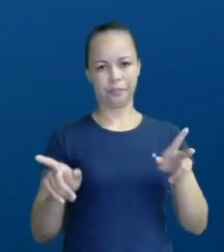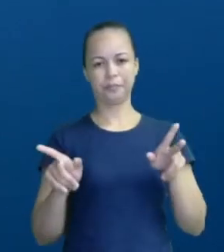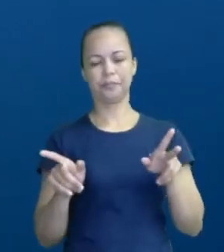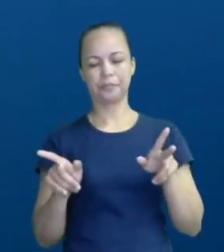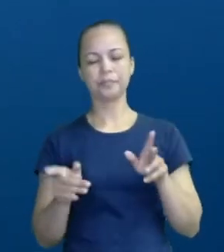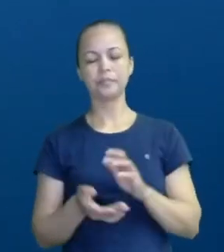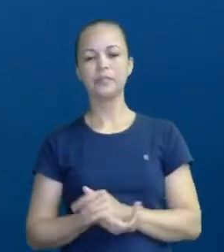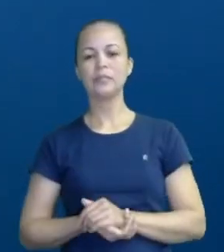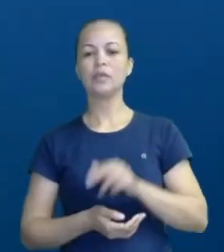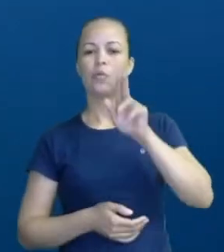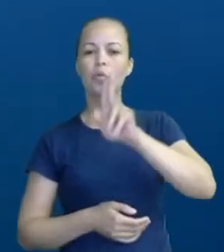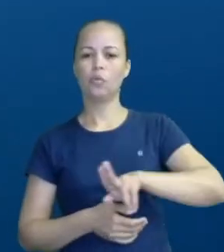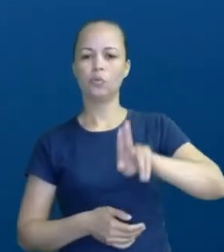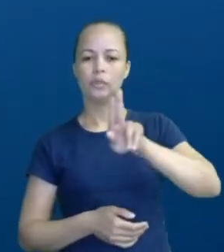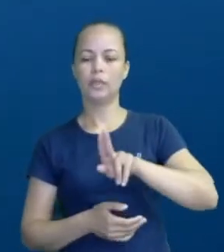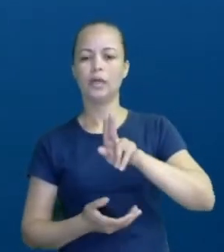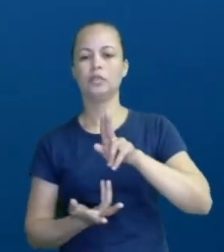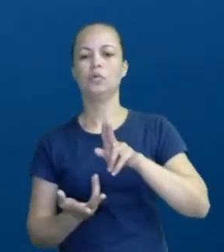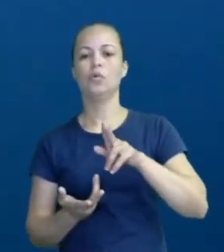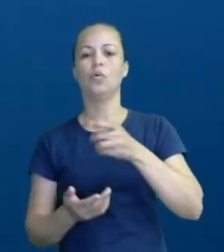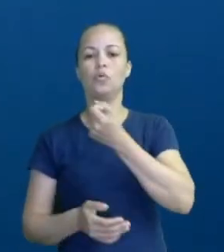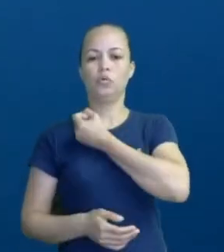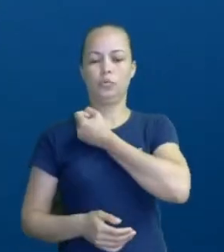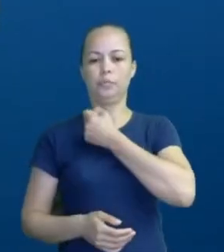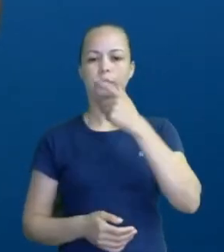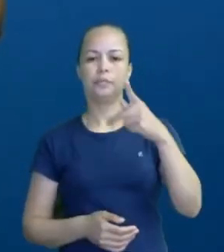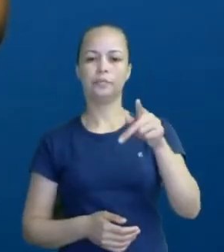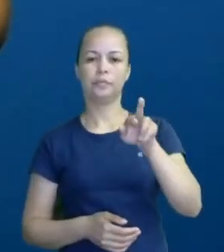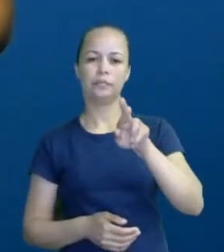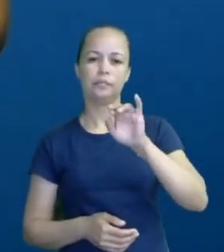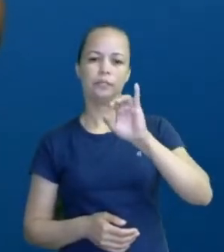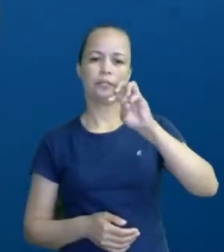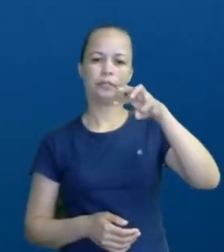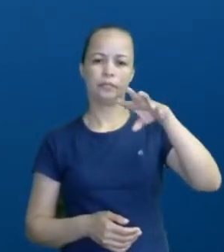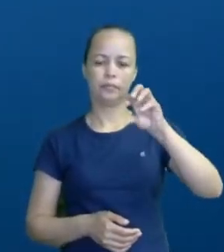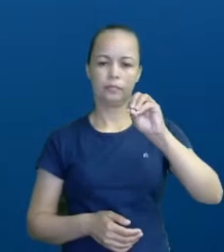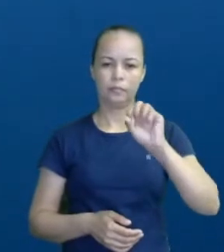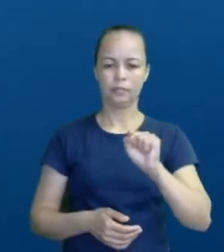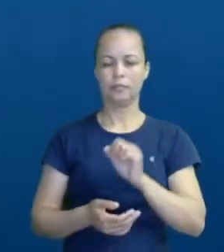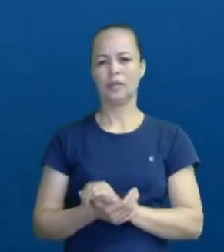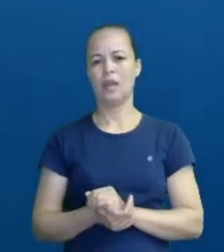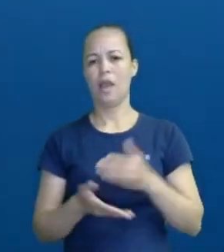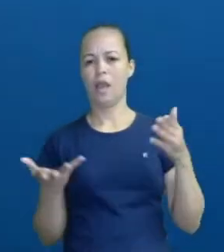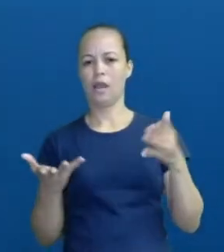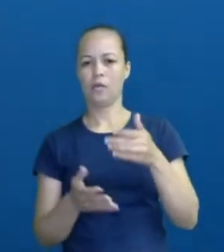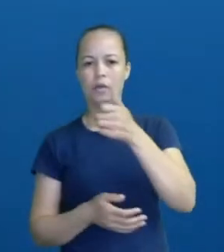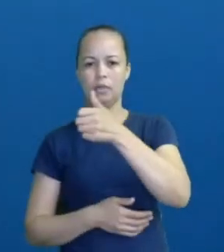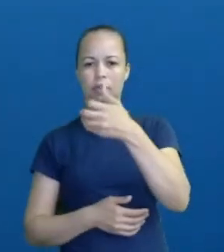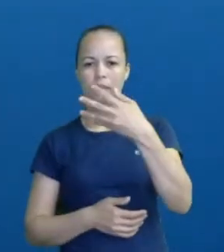diferente é essa? Usando os números primos. Vamos agora fazer com 140.